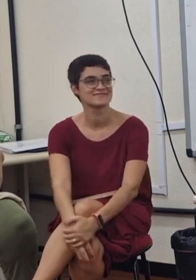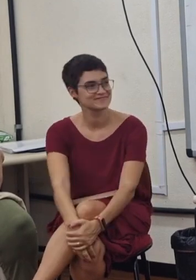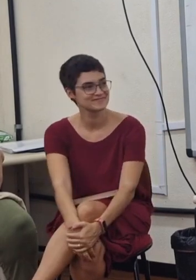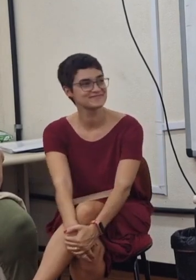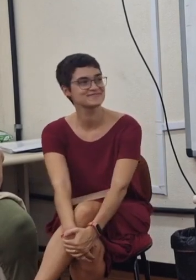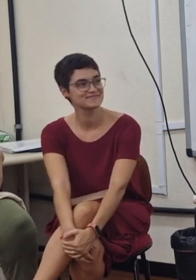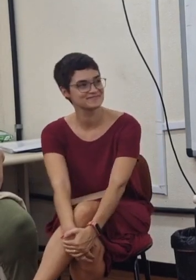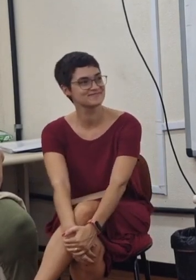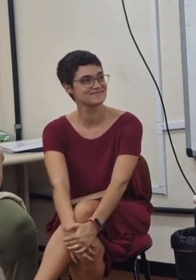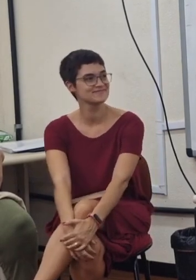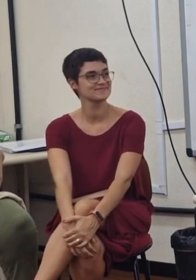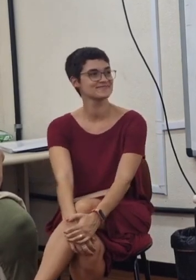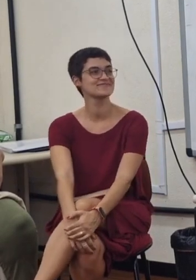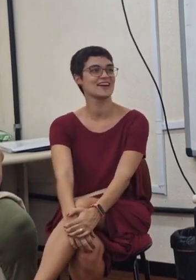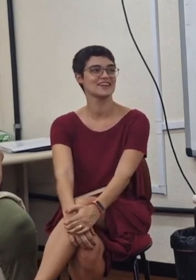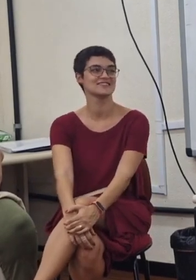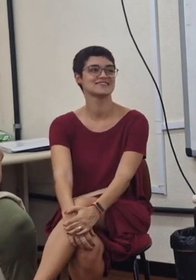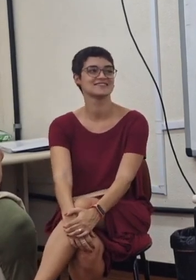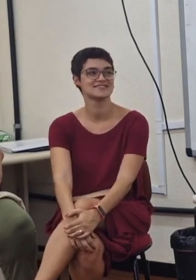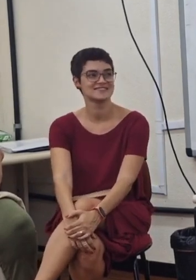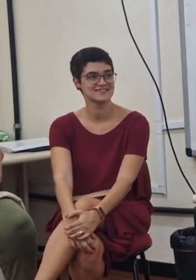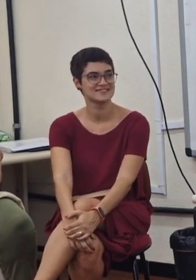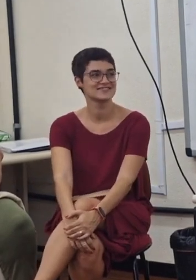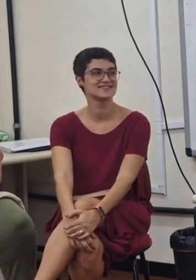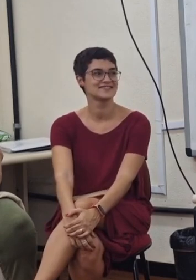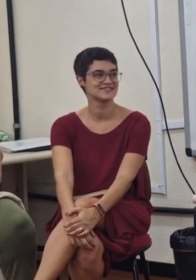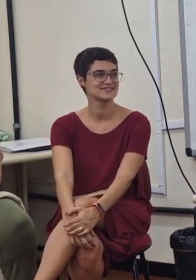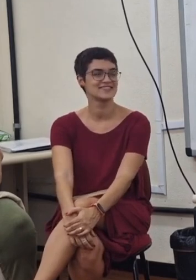Senão, é difícil. Aí fica muito difícil.